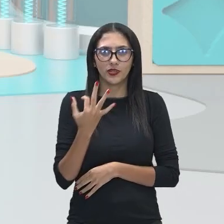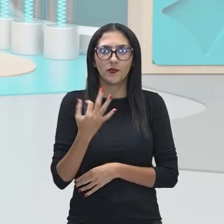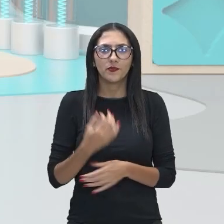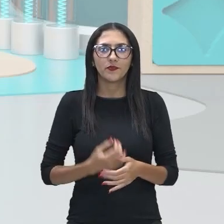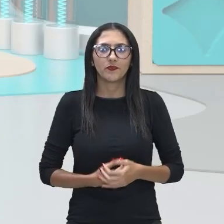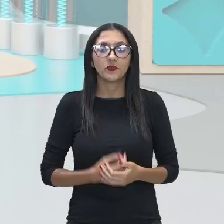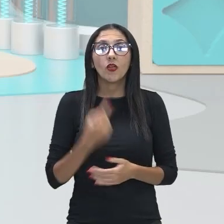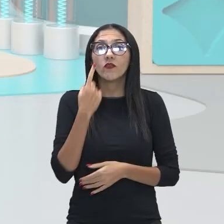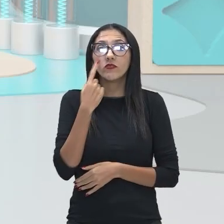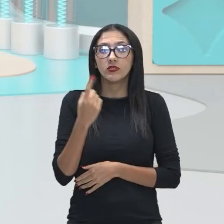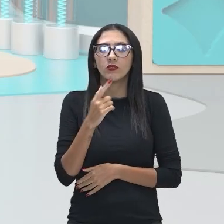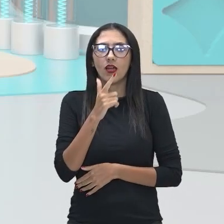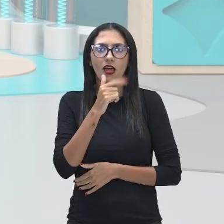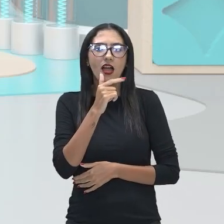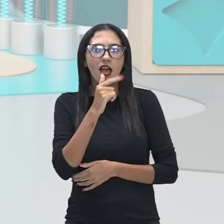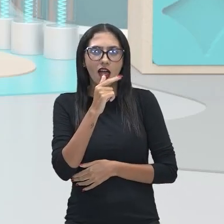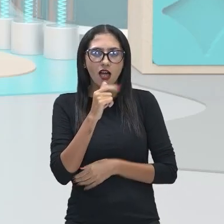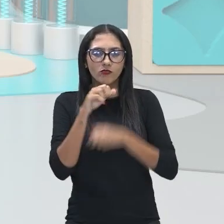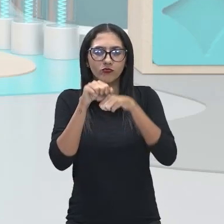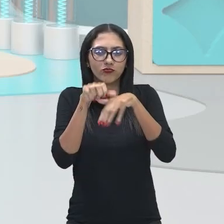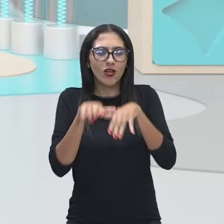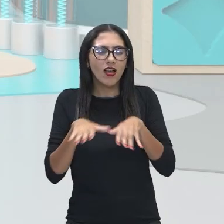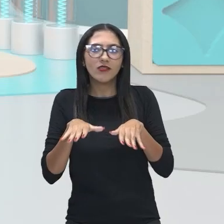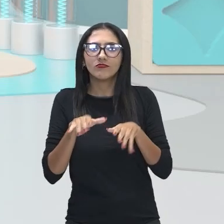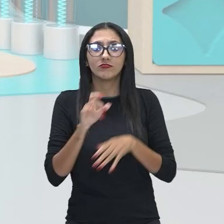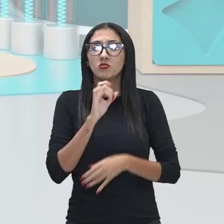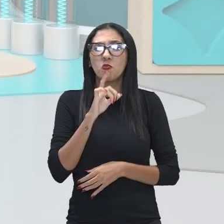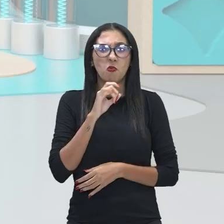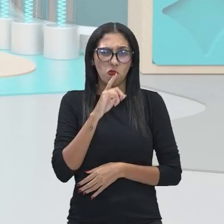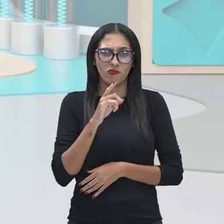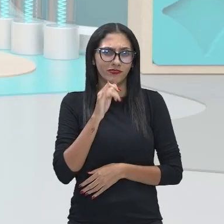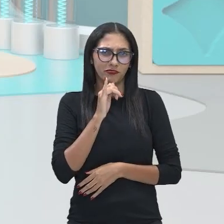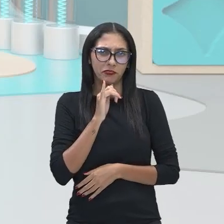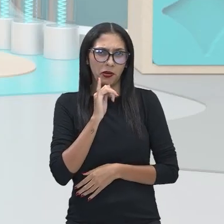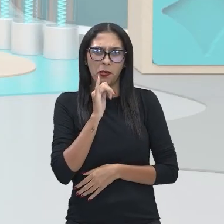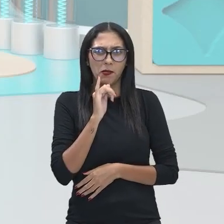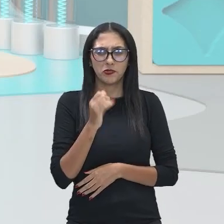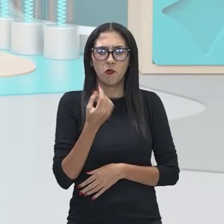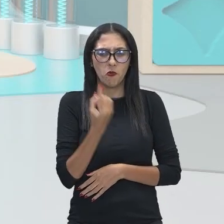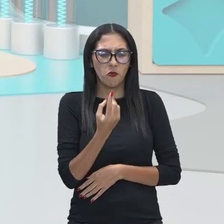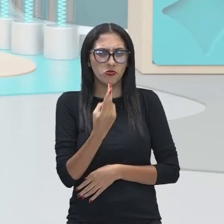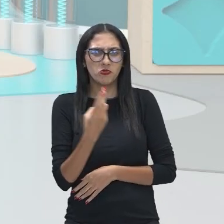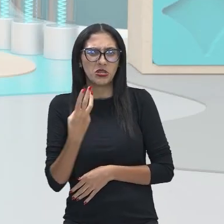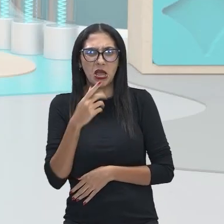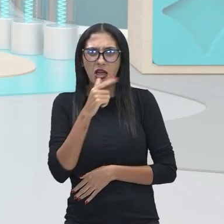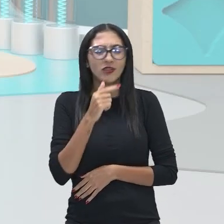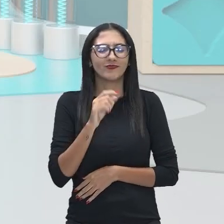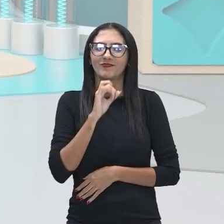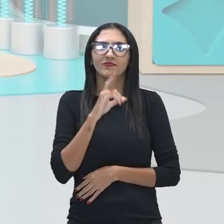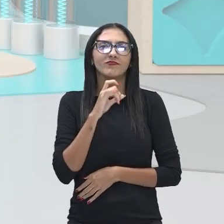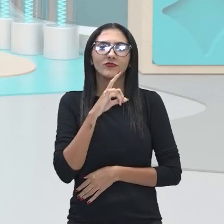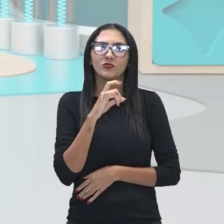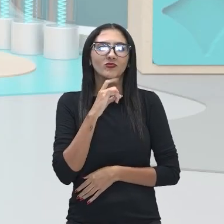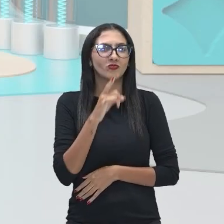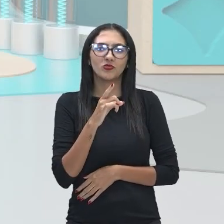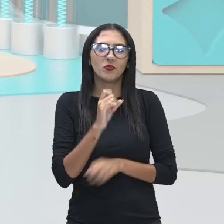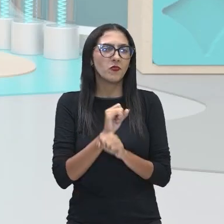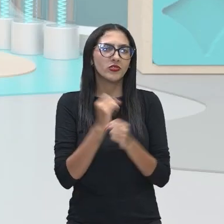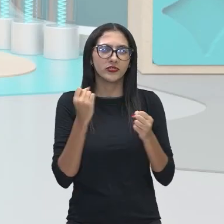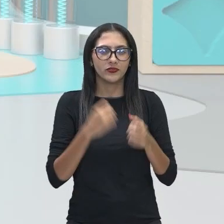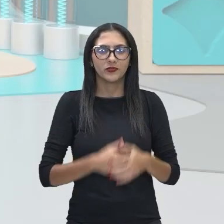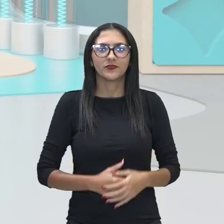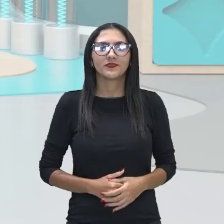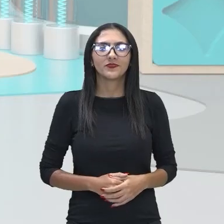água, né? A água é um líquido, então eu não posso contar uma água, 2 águas, não é? Então, não é possível fazer essa